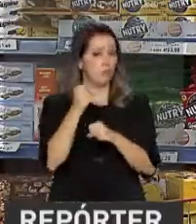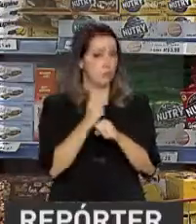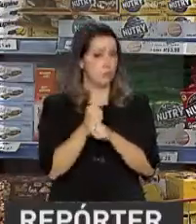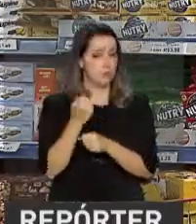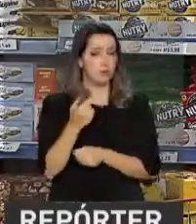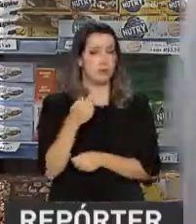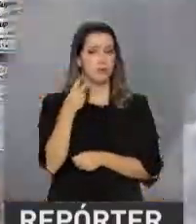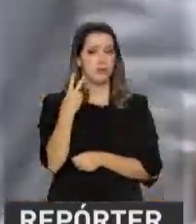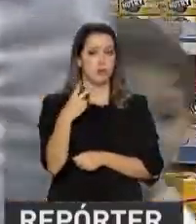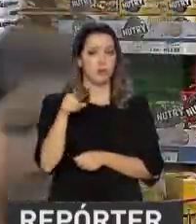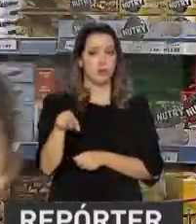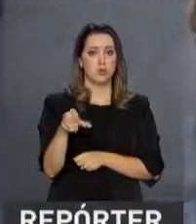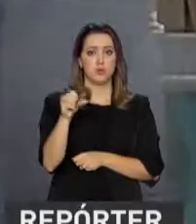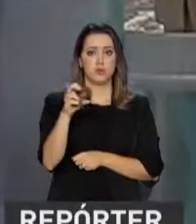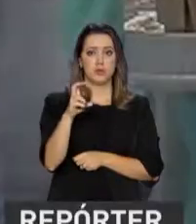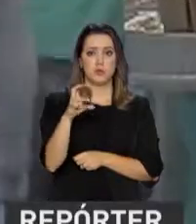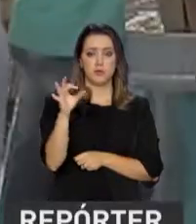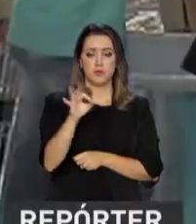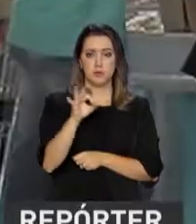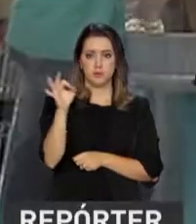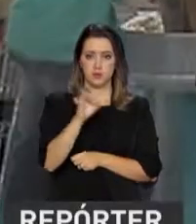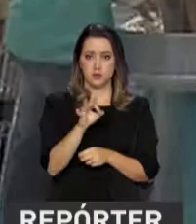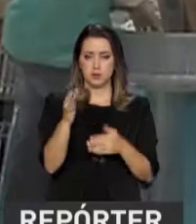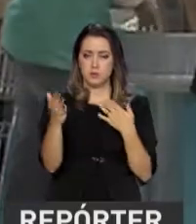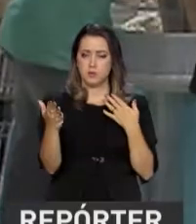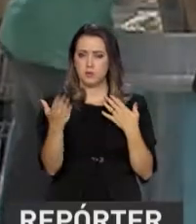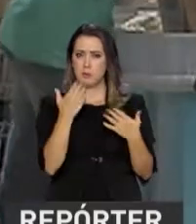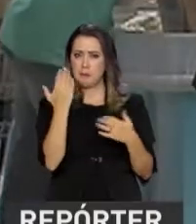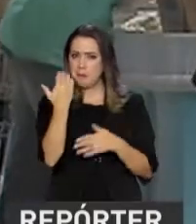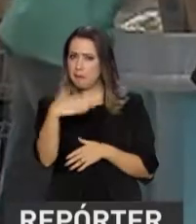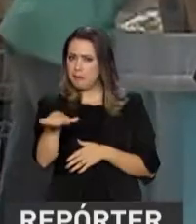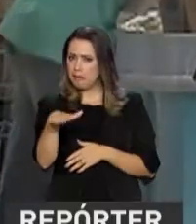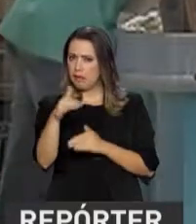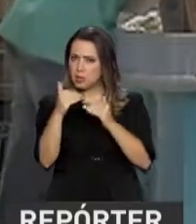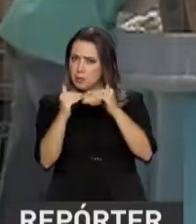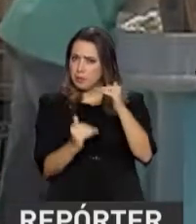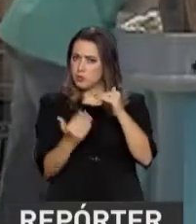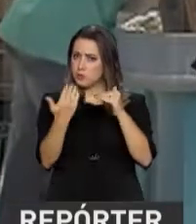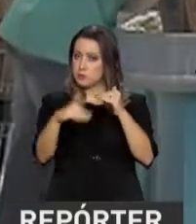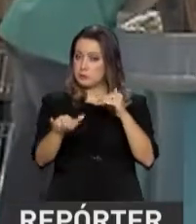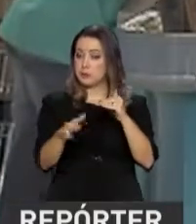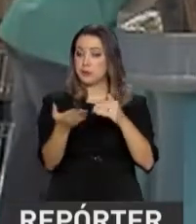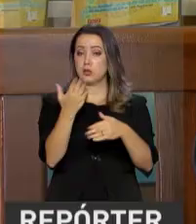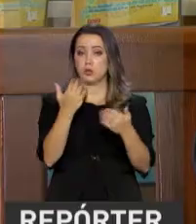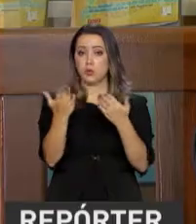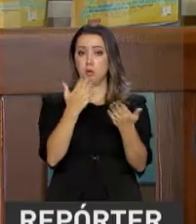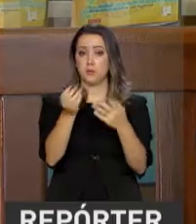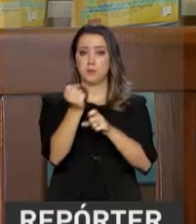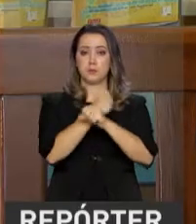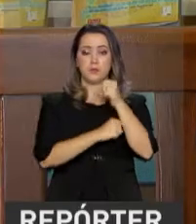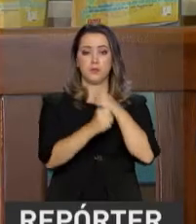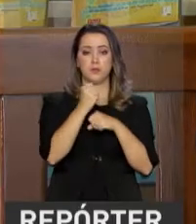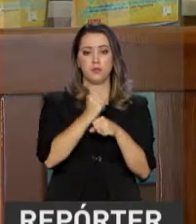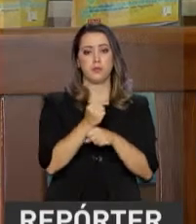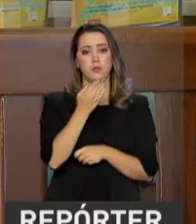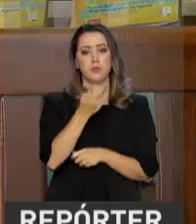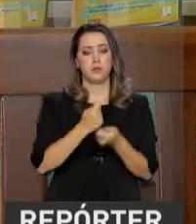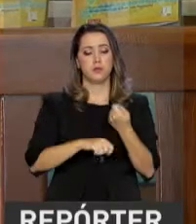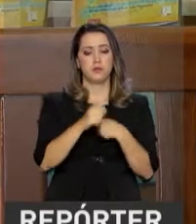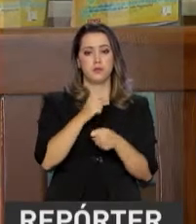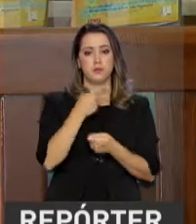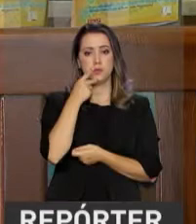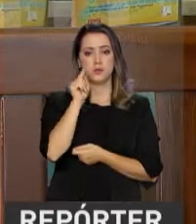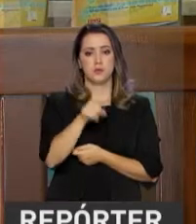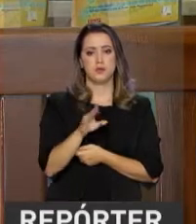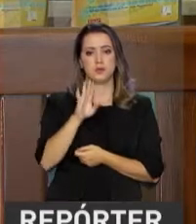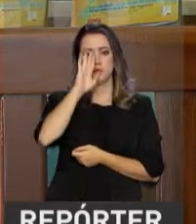2,95%, menos da metade da registrada no ano anterior, de 6,29%. Segundo esse economista, um